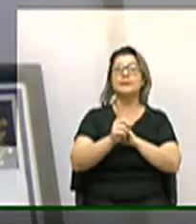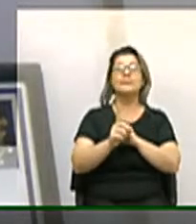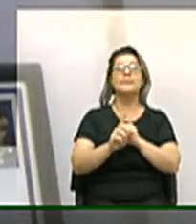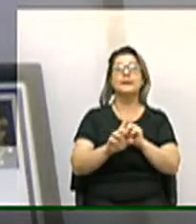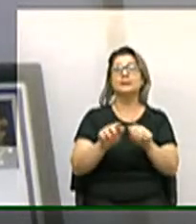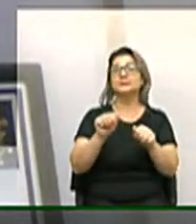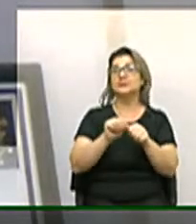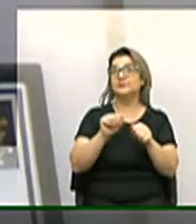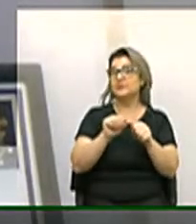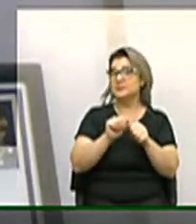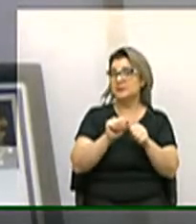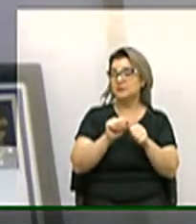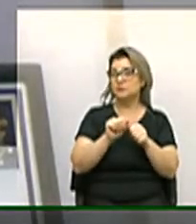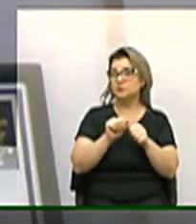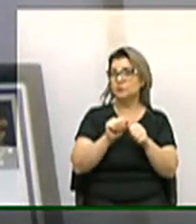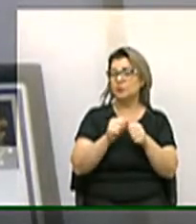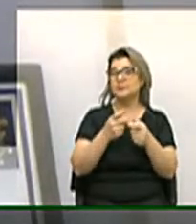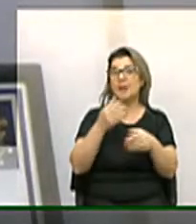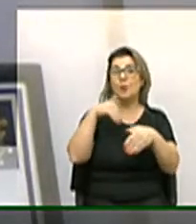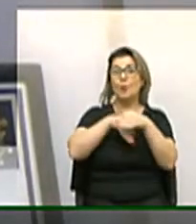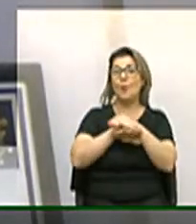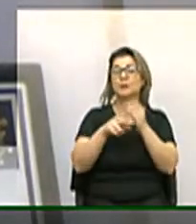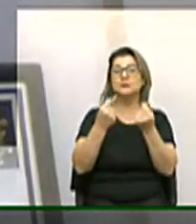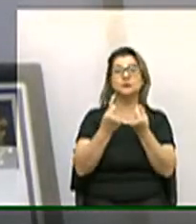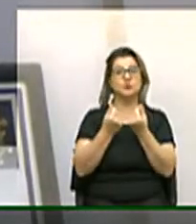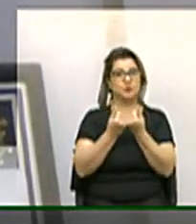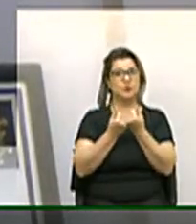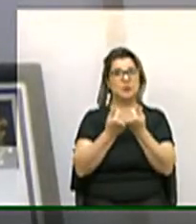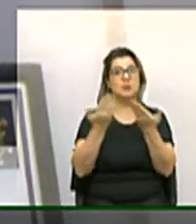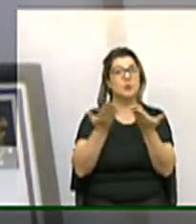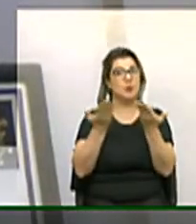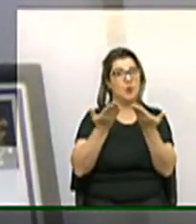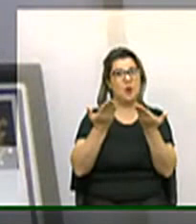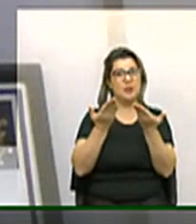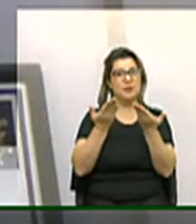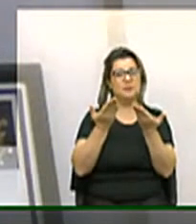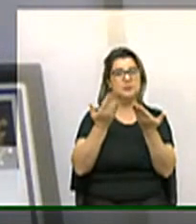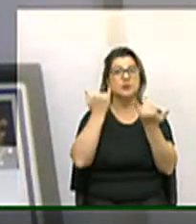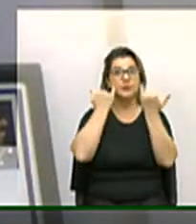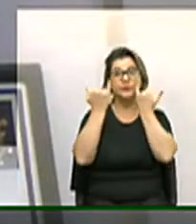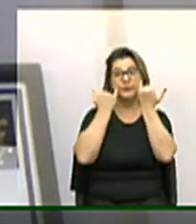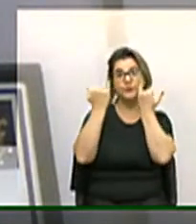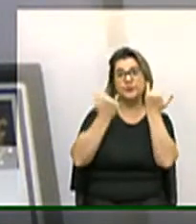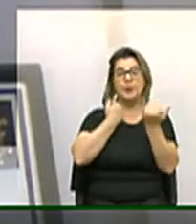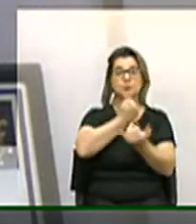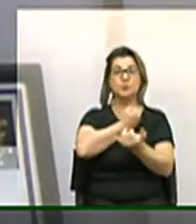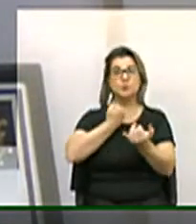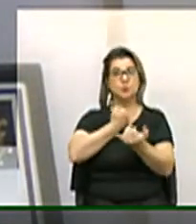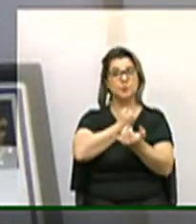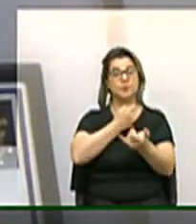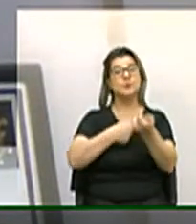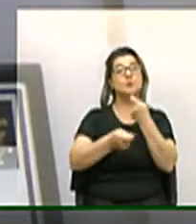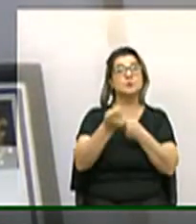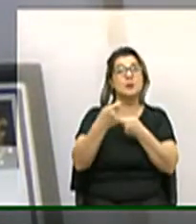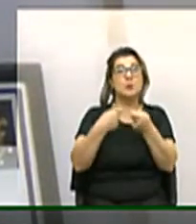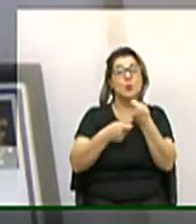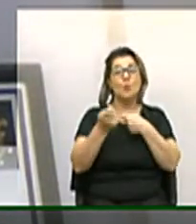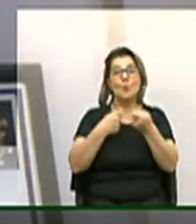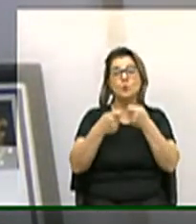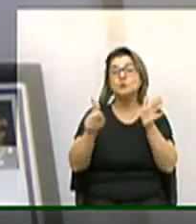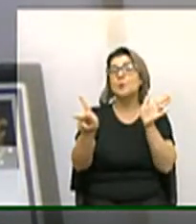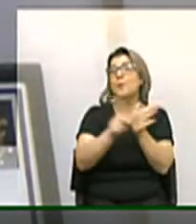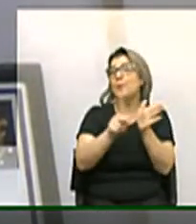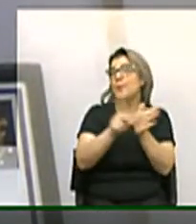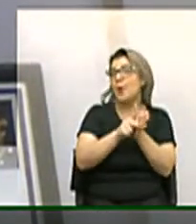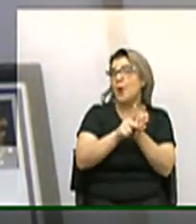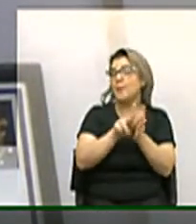está fazendo caixa nesse momento. E eu vou dar os números aqui. Os recursos próprios do Estado para